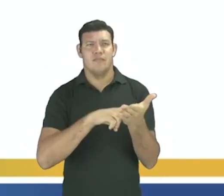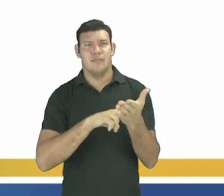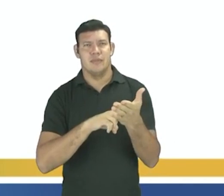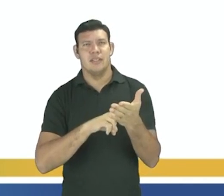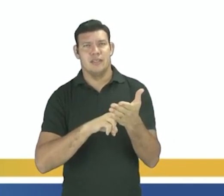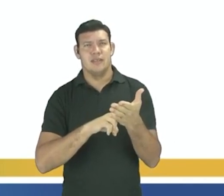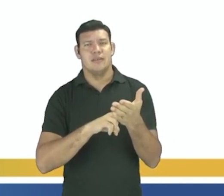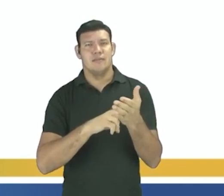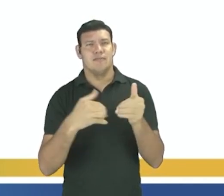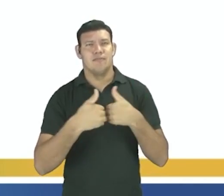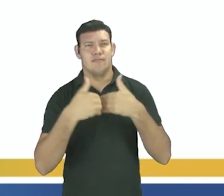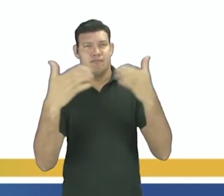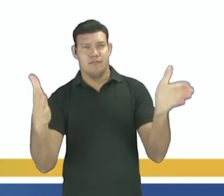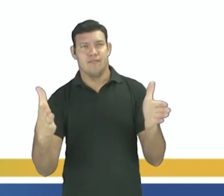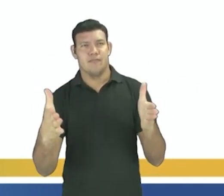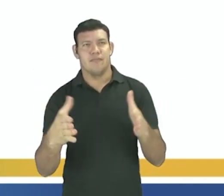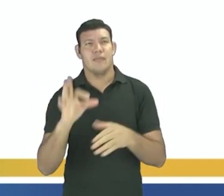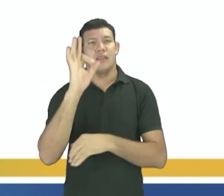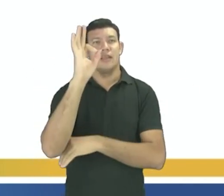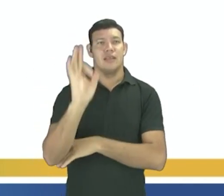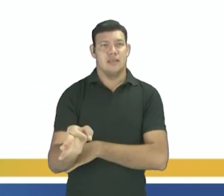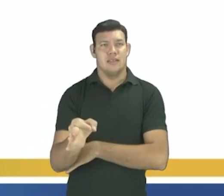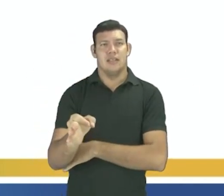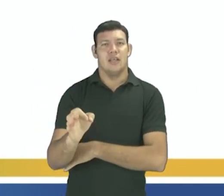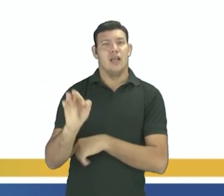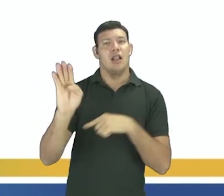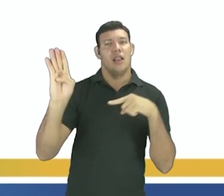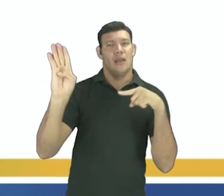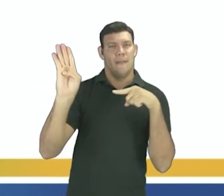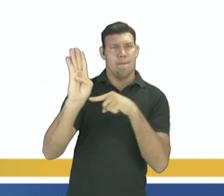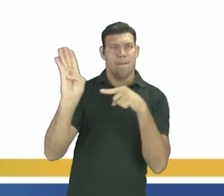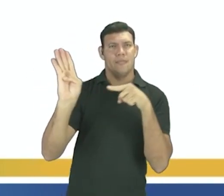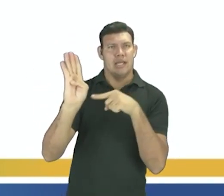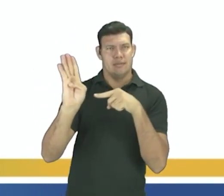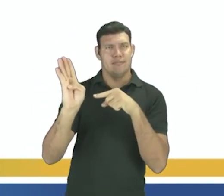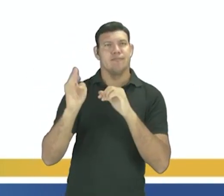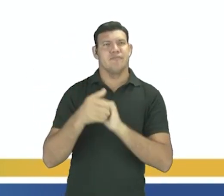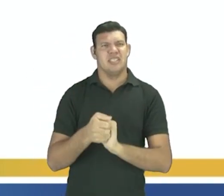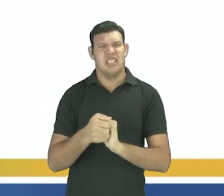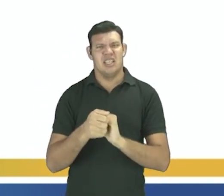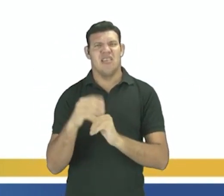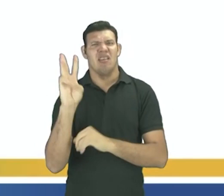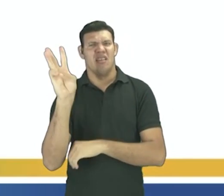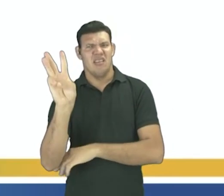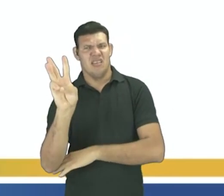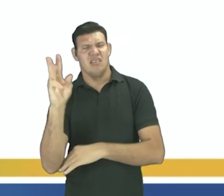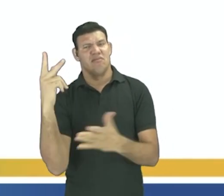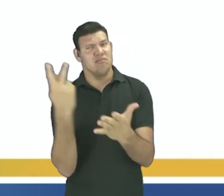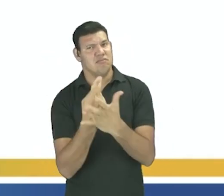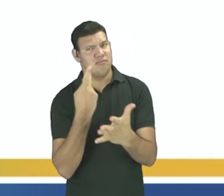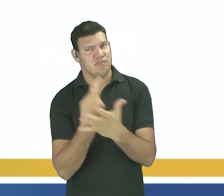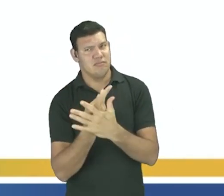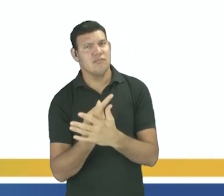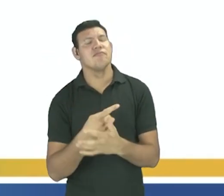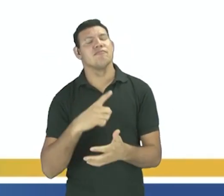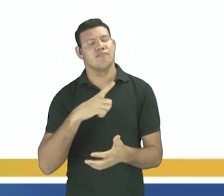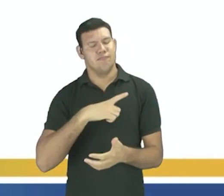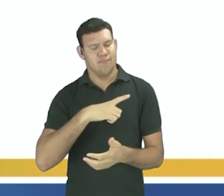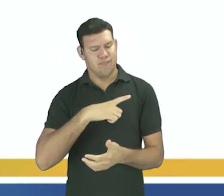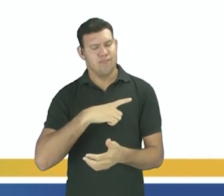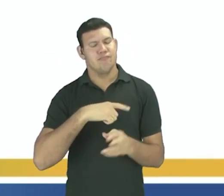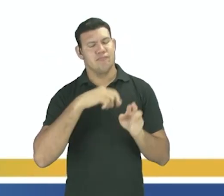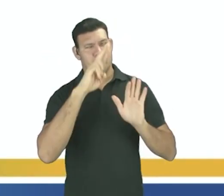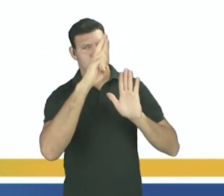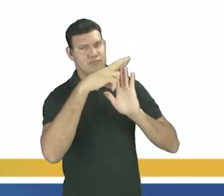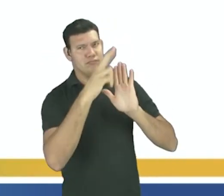a primeira e a segunda. Óbvio que a terceira foge da realidade, porque com certeza tem regras sim